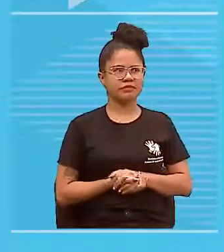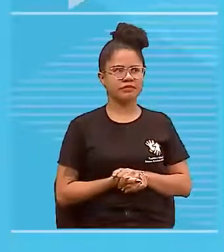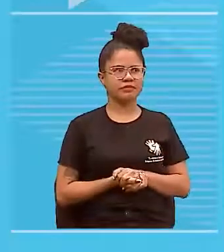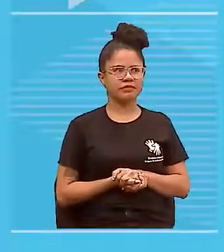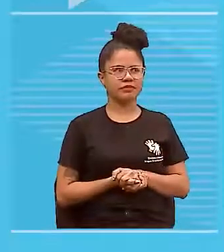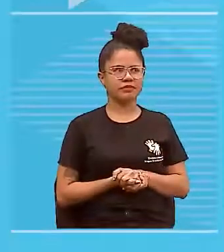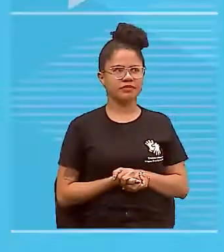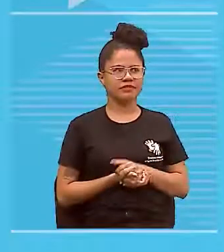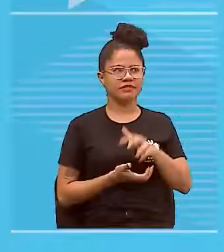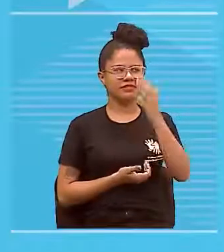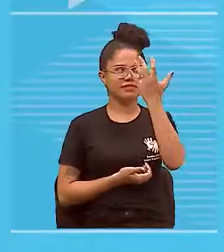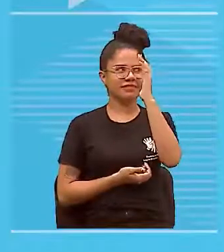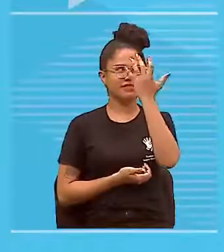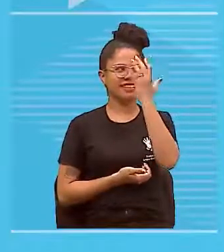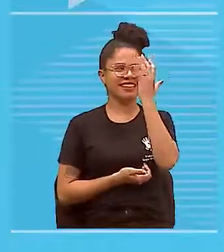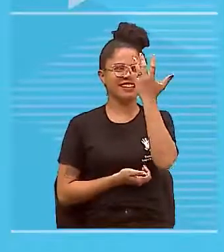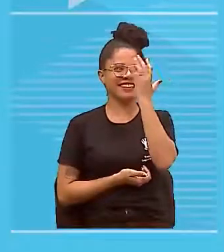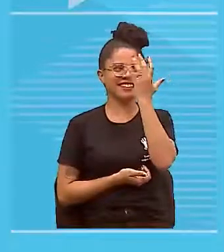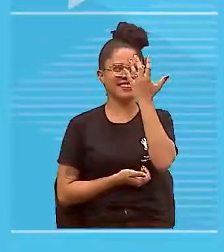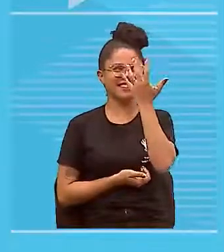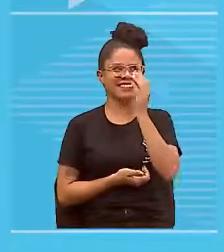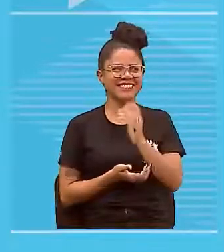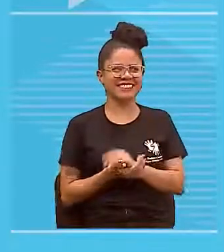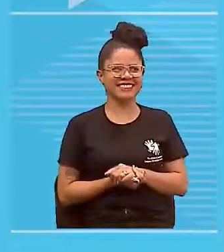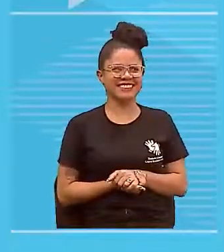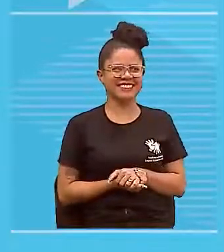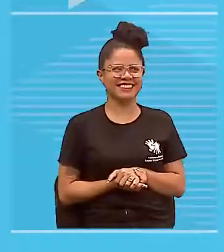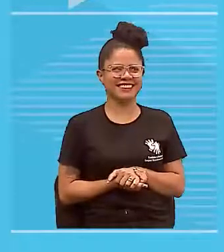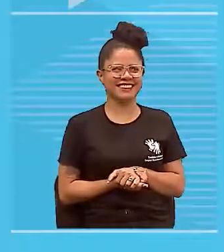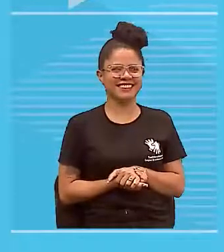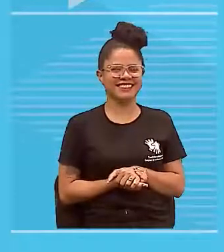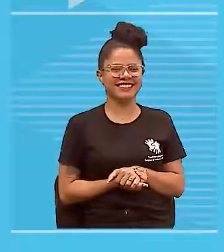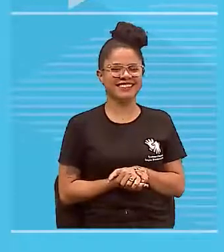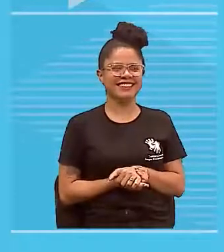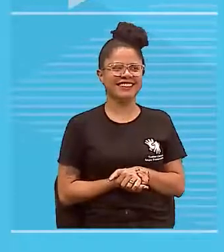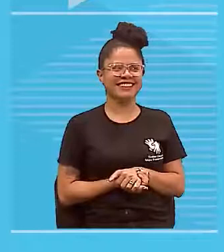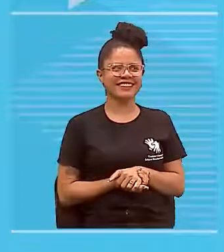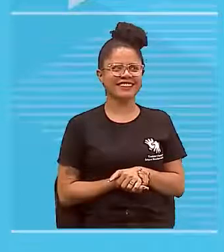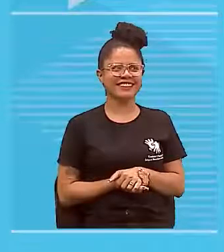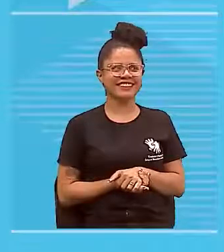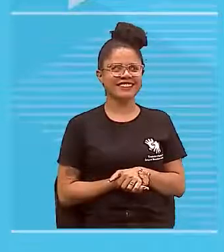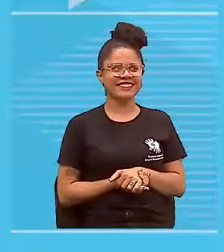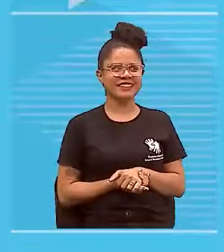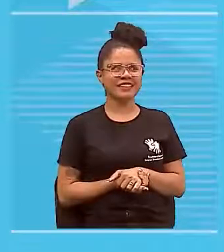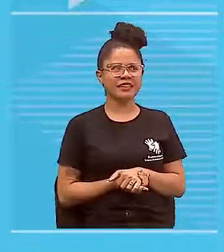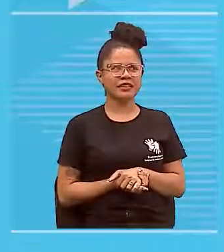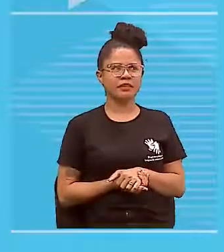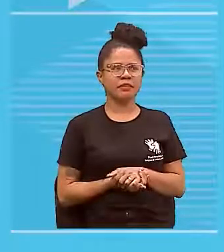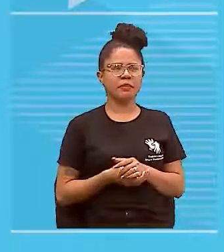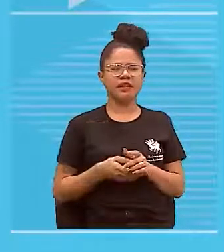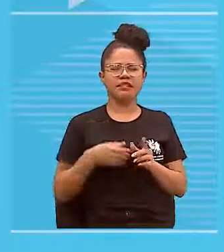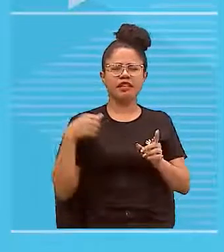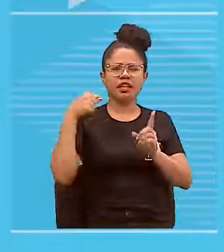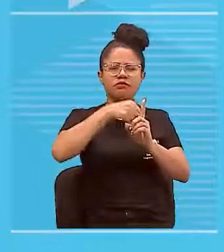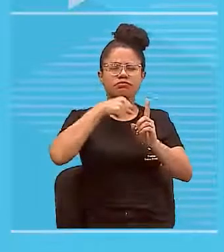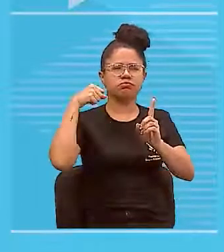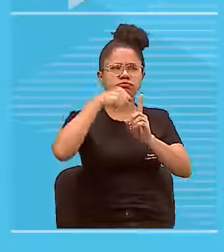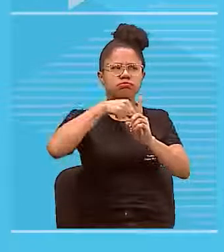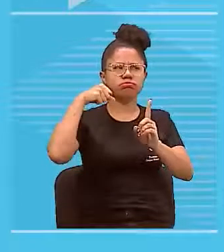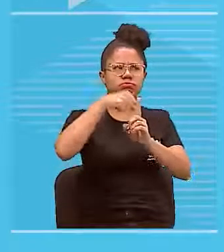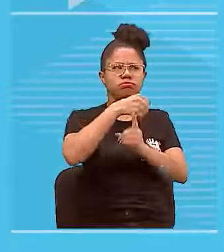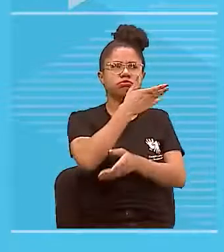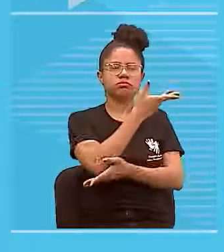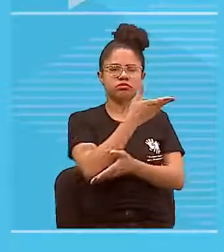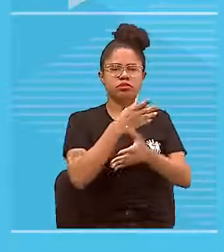é a máscara do Jason e aí batendo batendo aqui